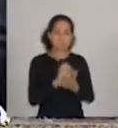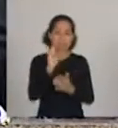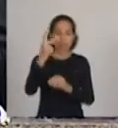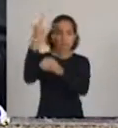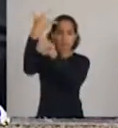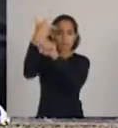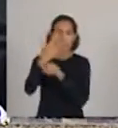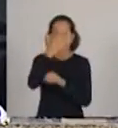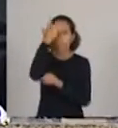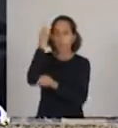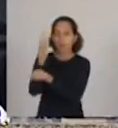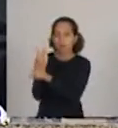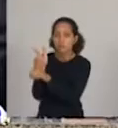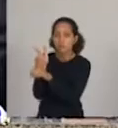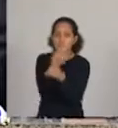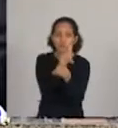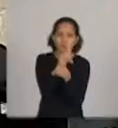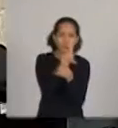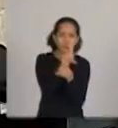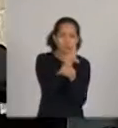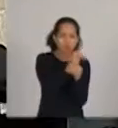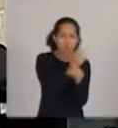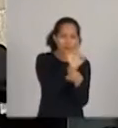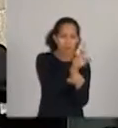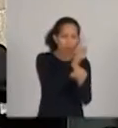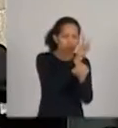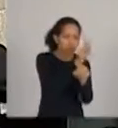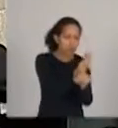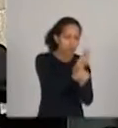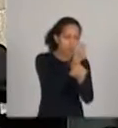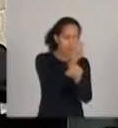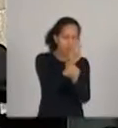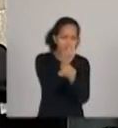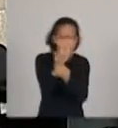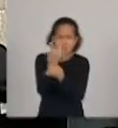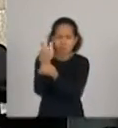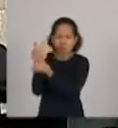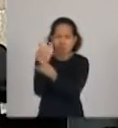pudesse dar ou focalizar em cada um, se tiver condição.